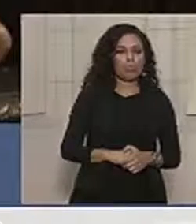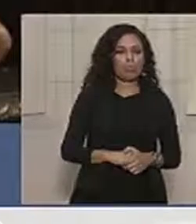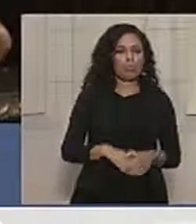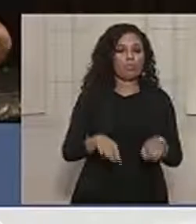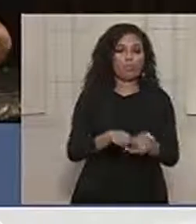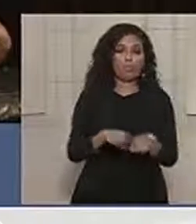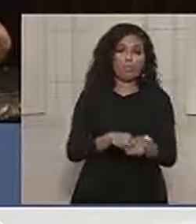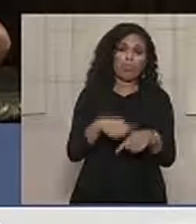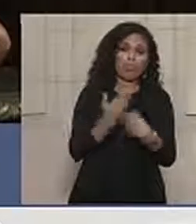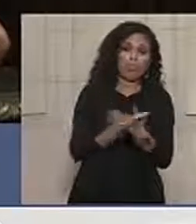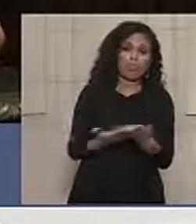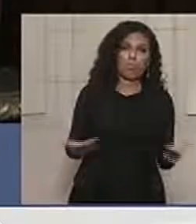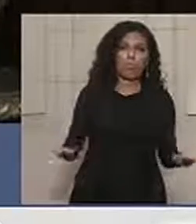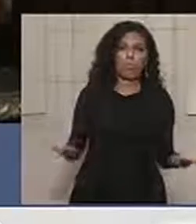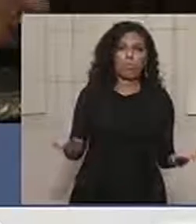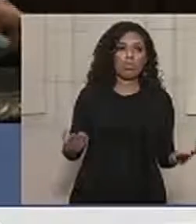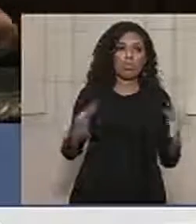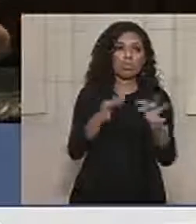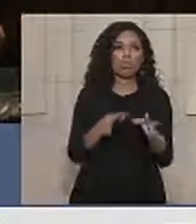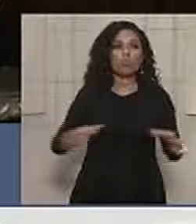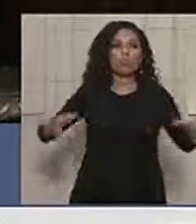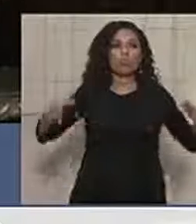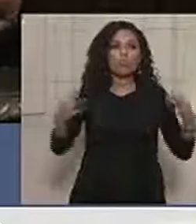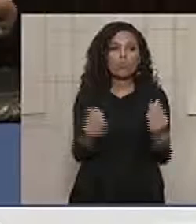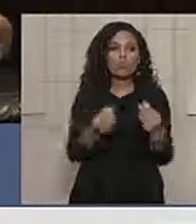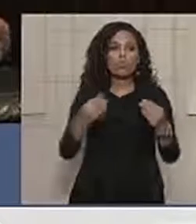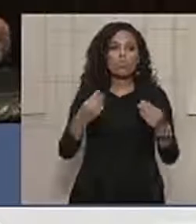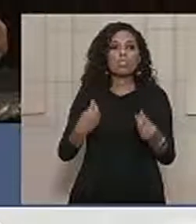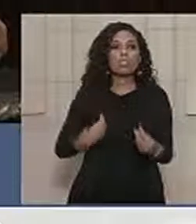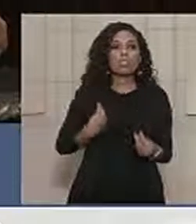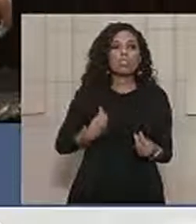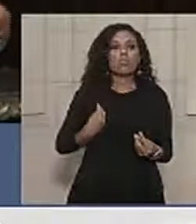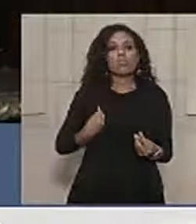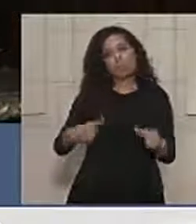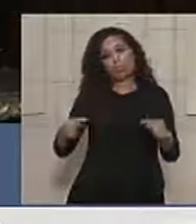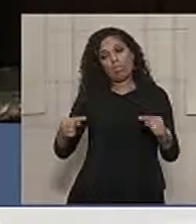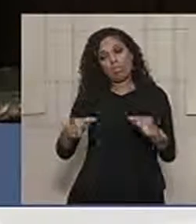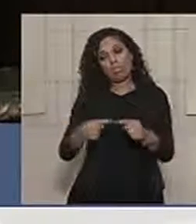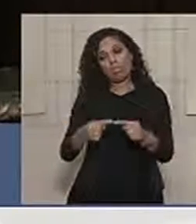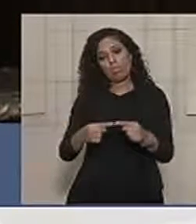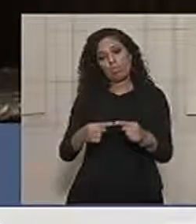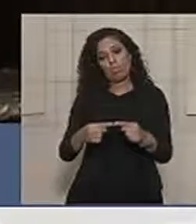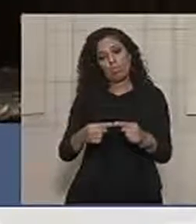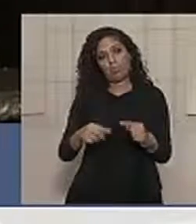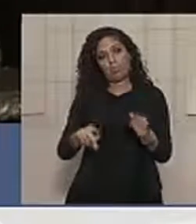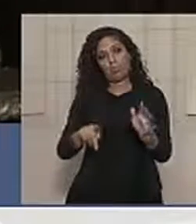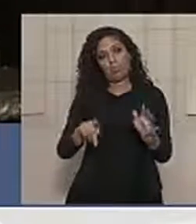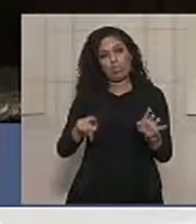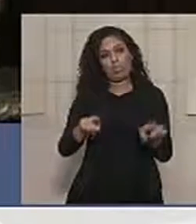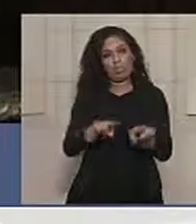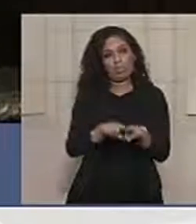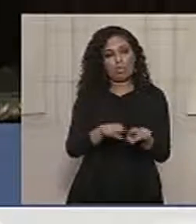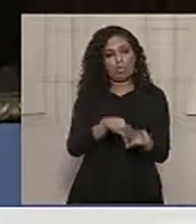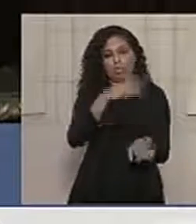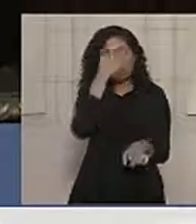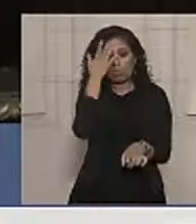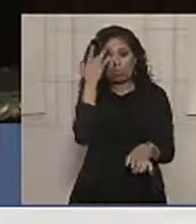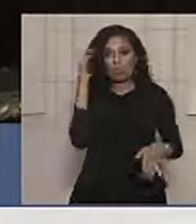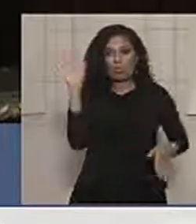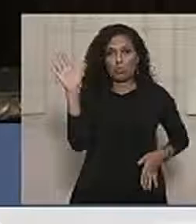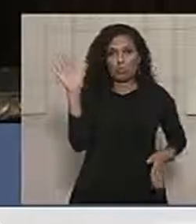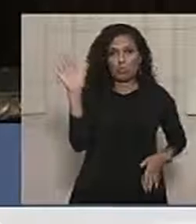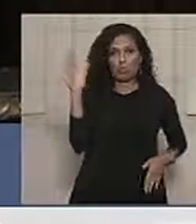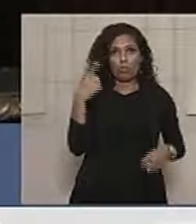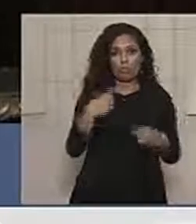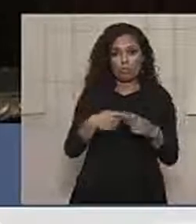da perda de todas as vidas, inclusive daqueles que compõem os grupos armados, porque no Brasil ainda não